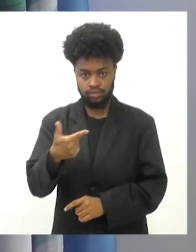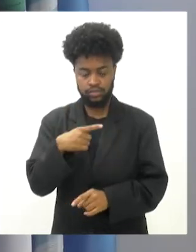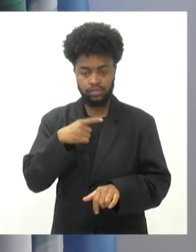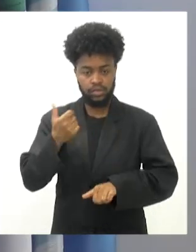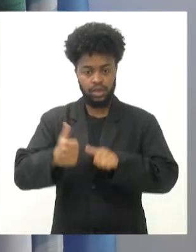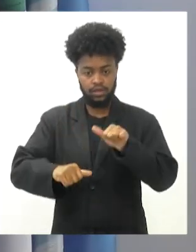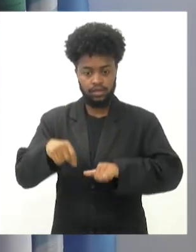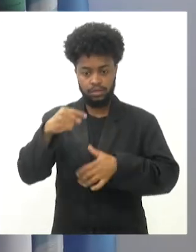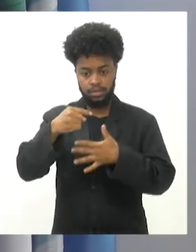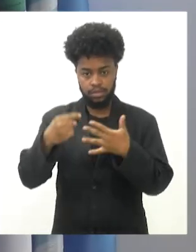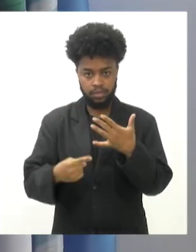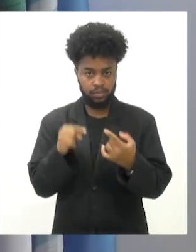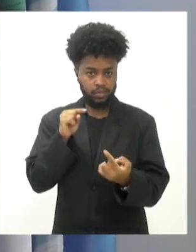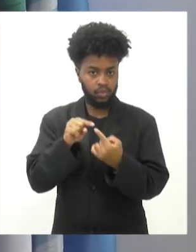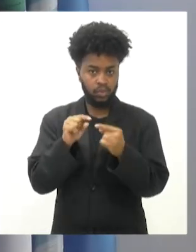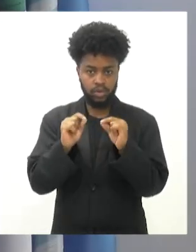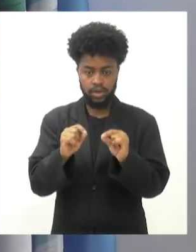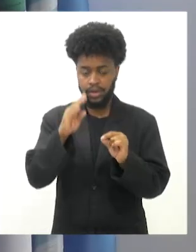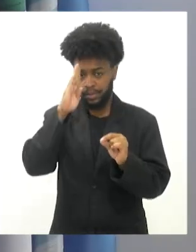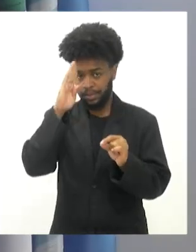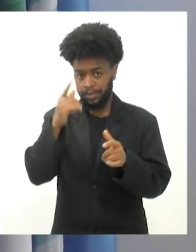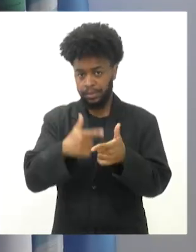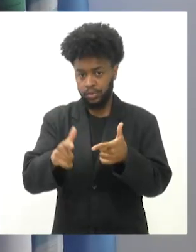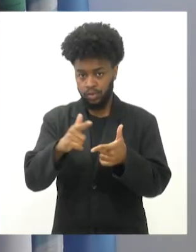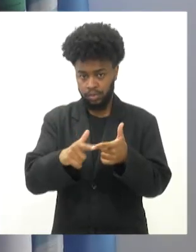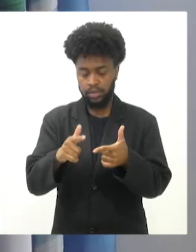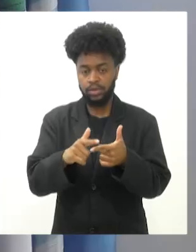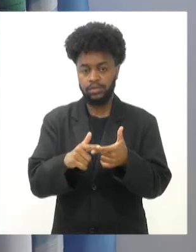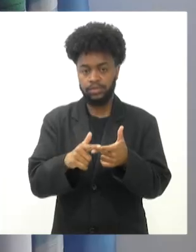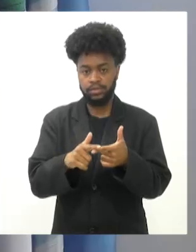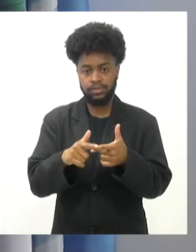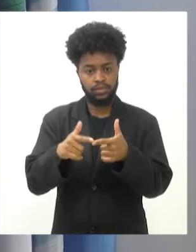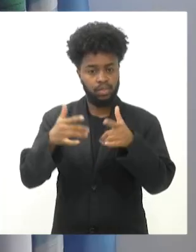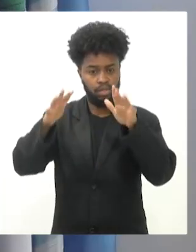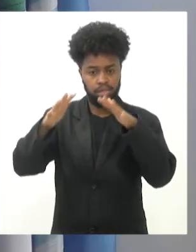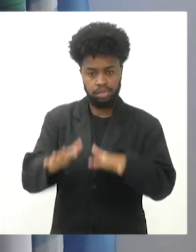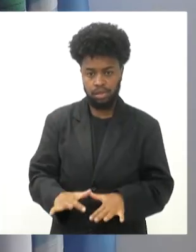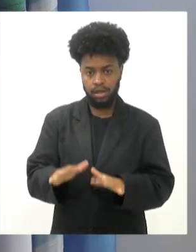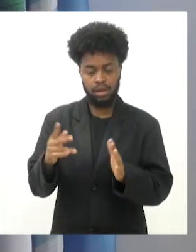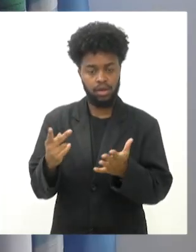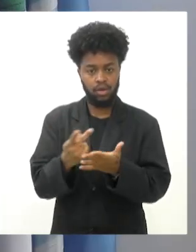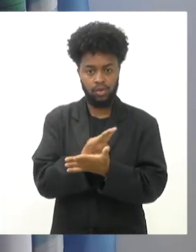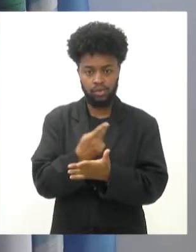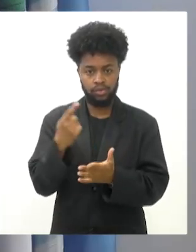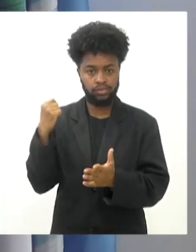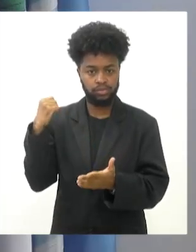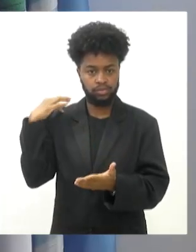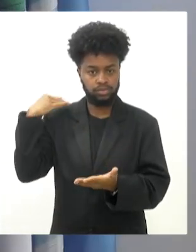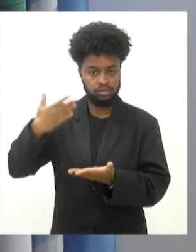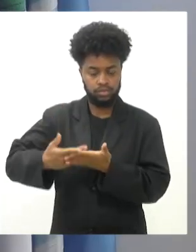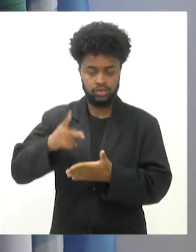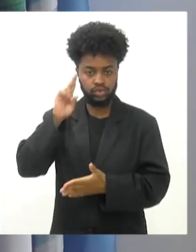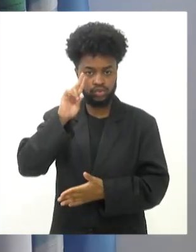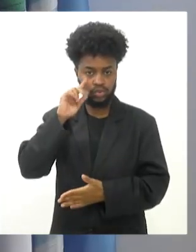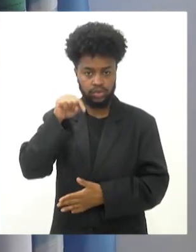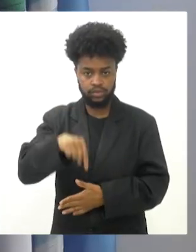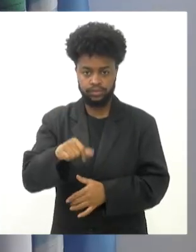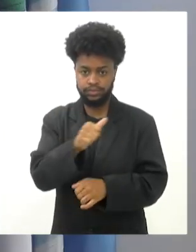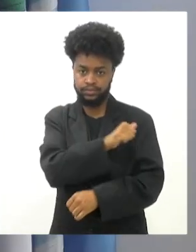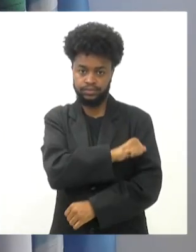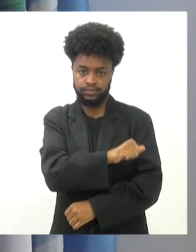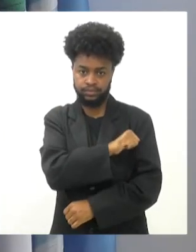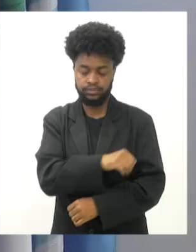fatos culminaram na maior tragédia, importante que se diga, a maior tragédia socioambiental da história recente do Estado.